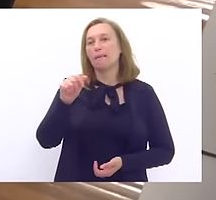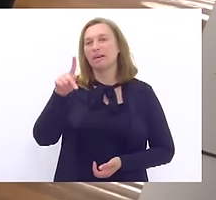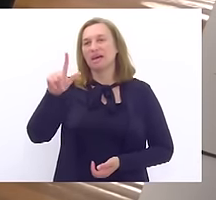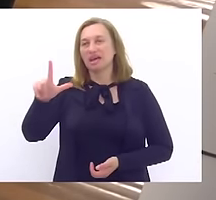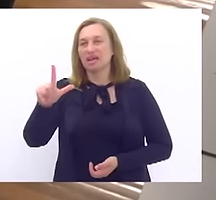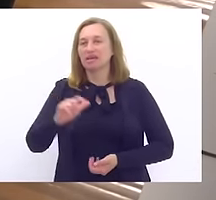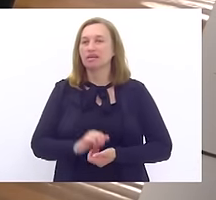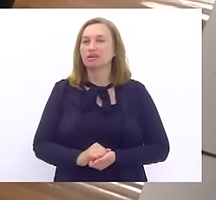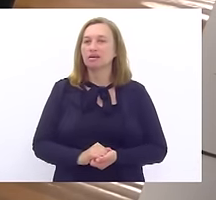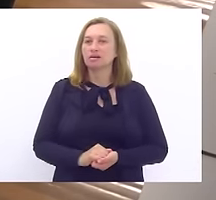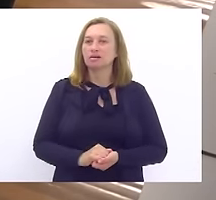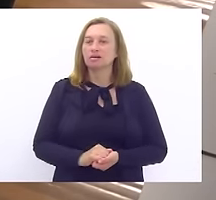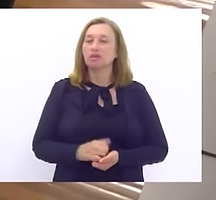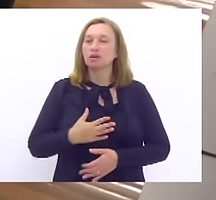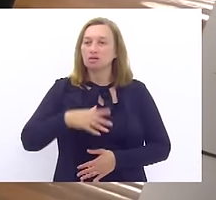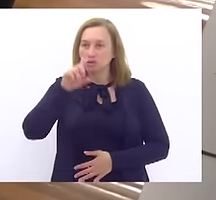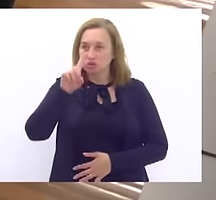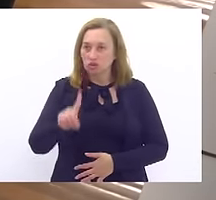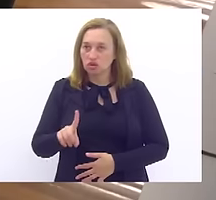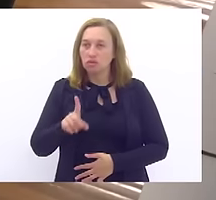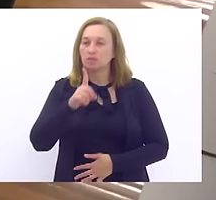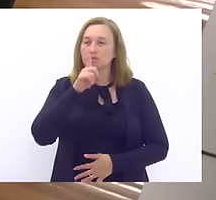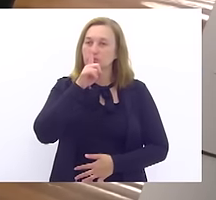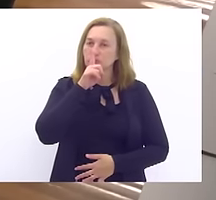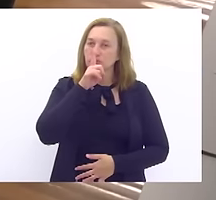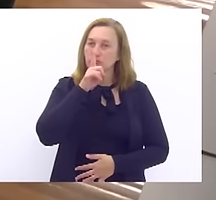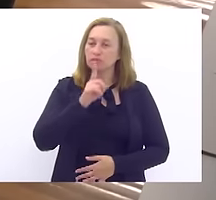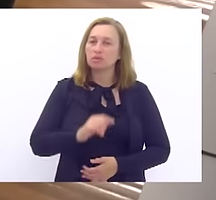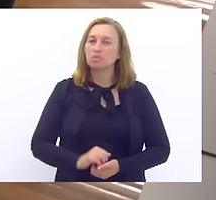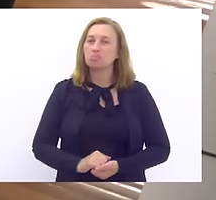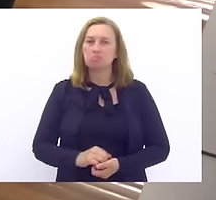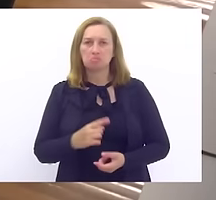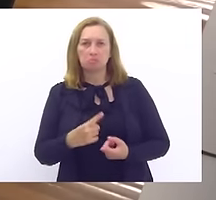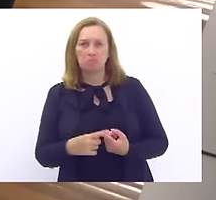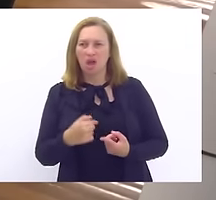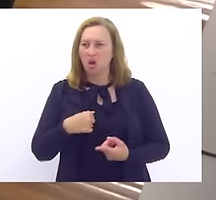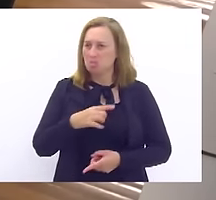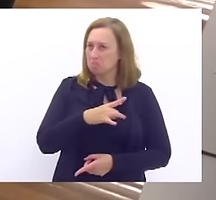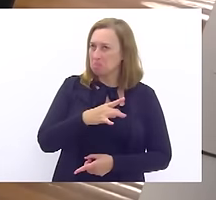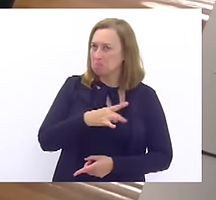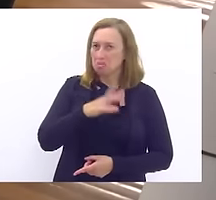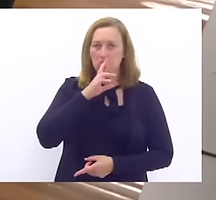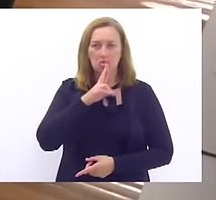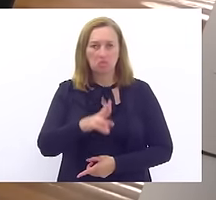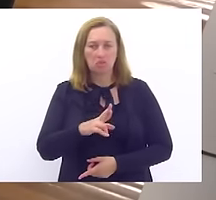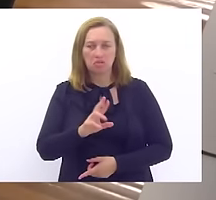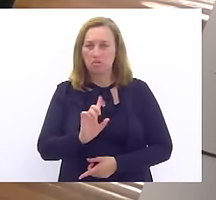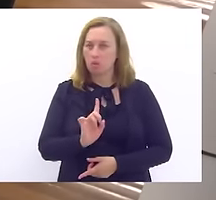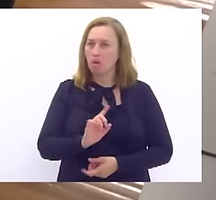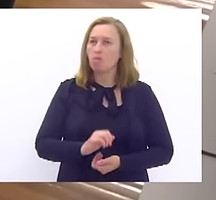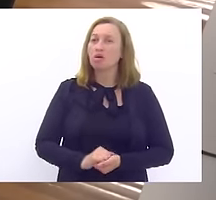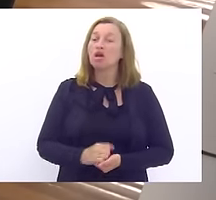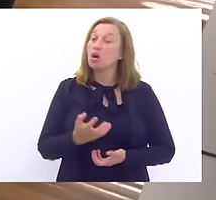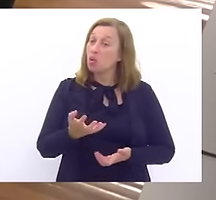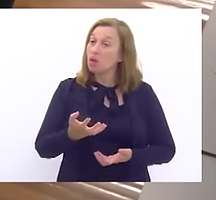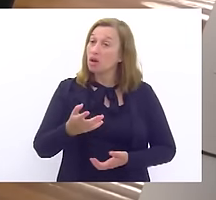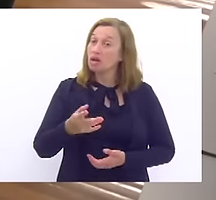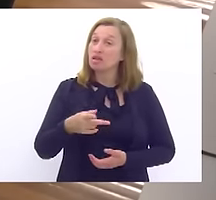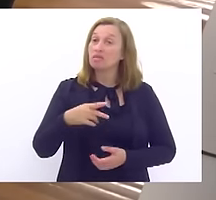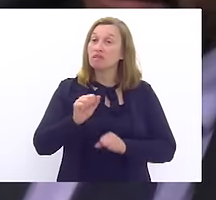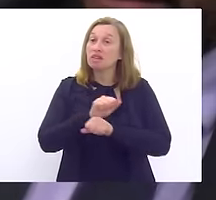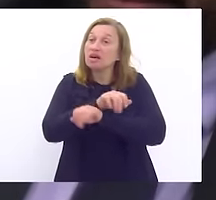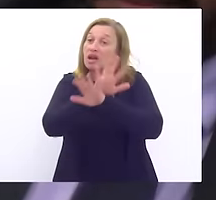Olha eu vou exercer meu direito de permanecer em silêncio Não porque eu tenho medo de responder as perguntas porque eu quero trazer